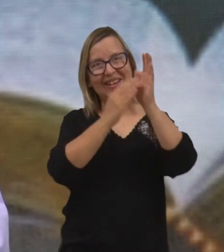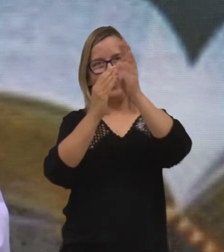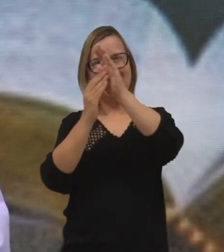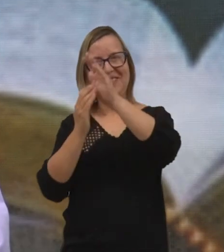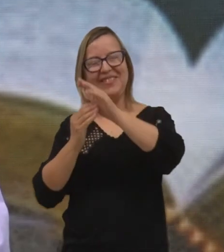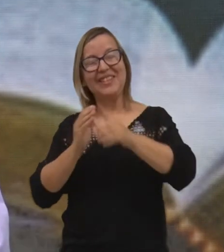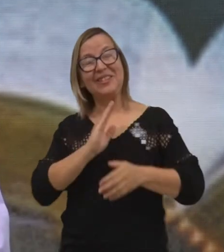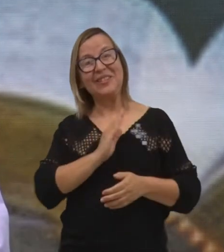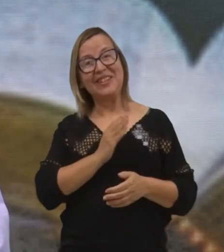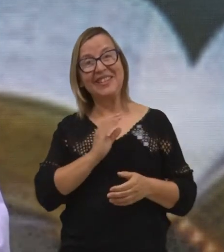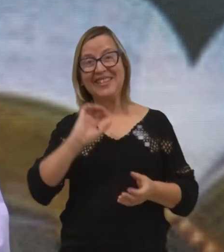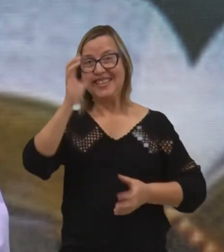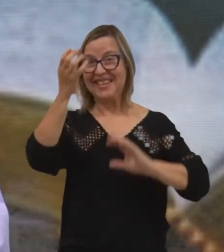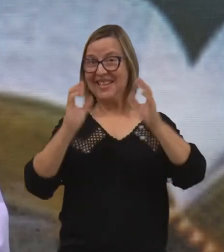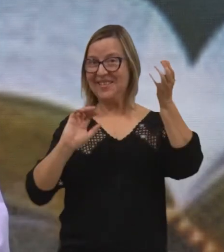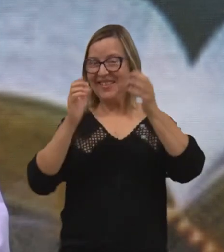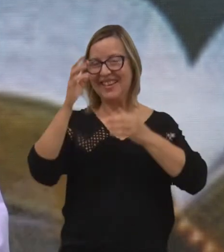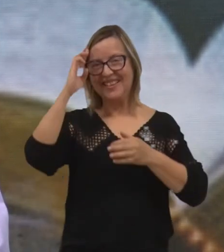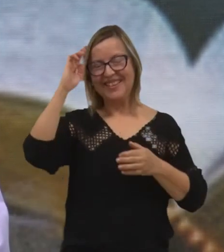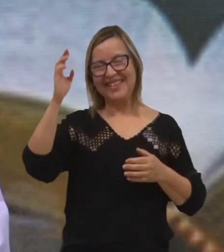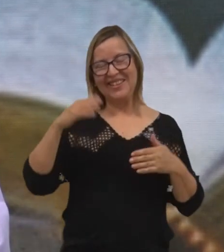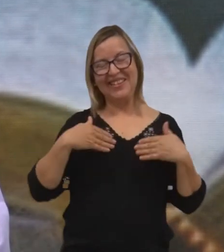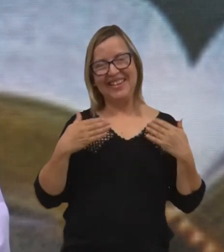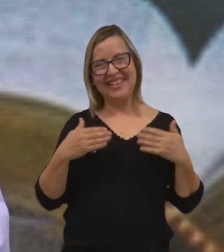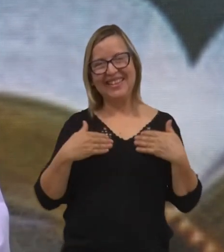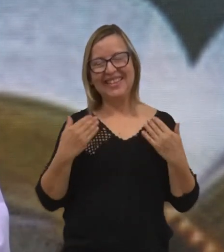coração, celebrar ao Senhor com alegria.